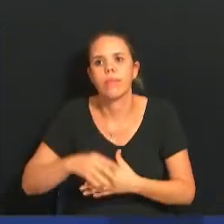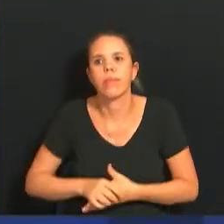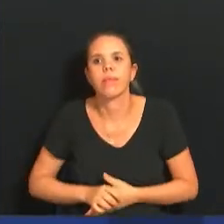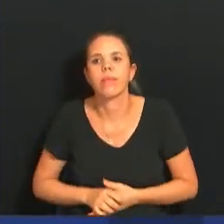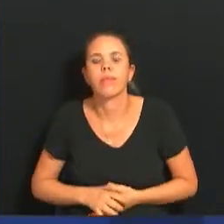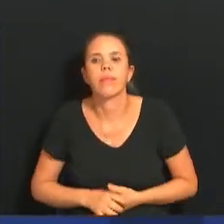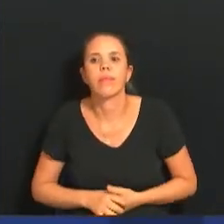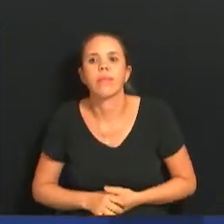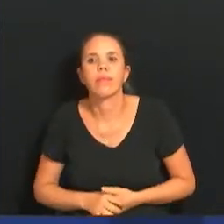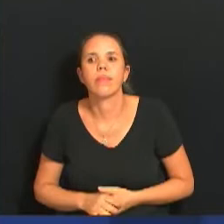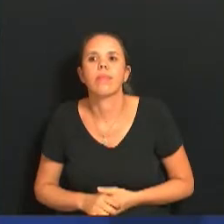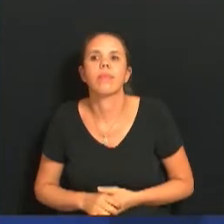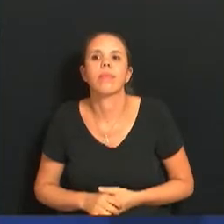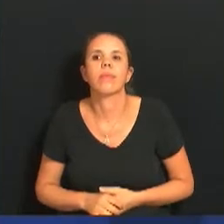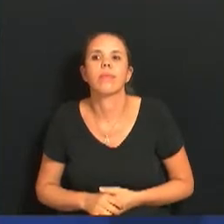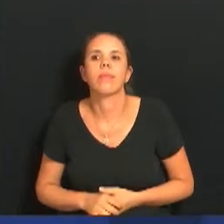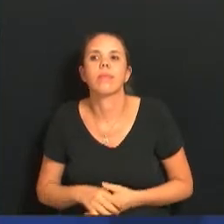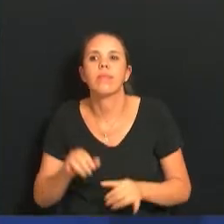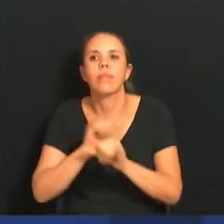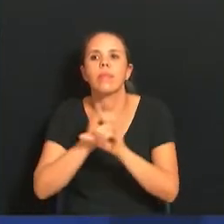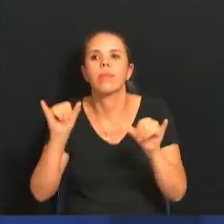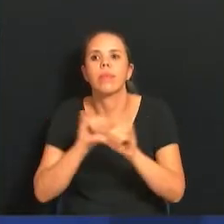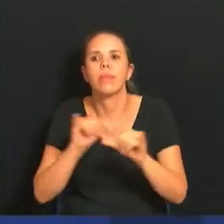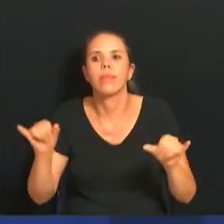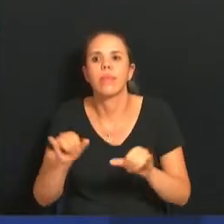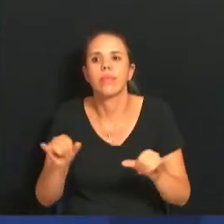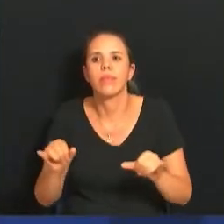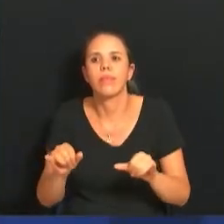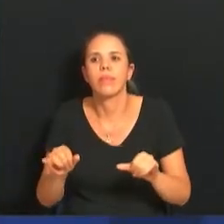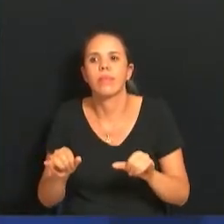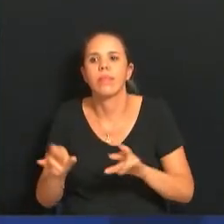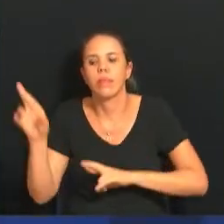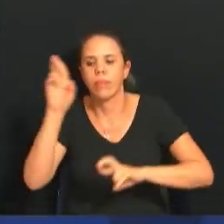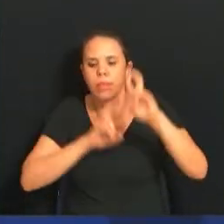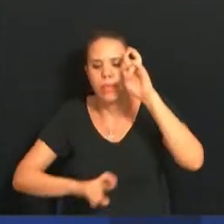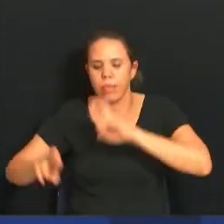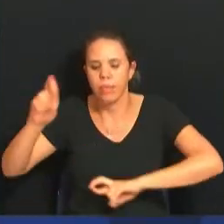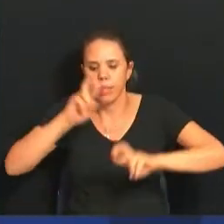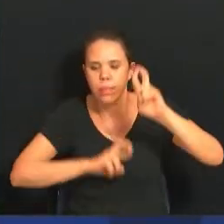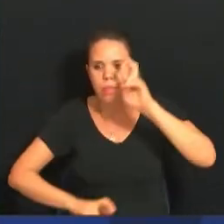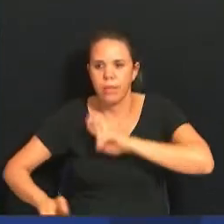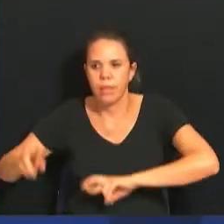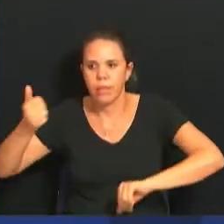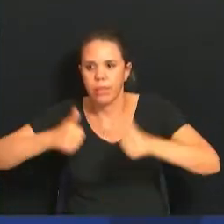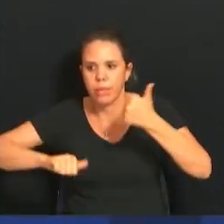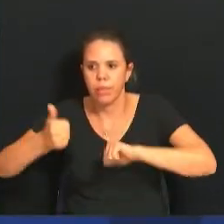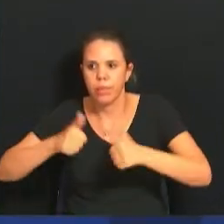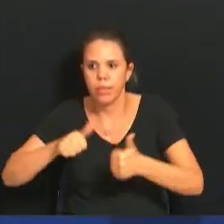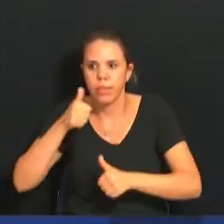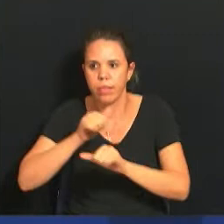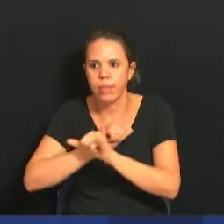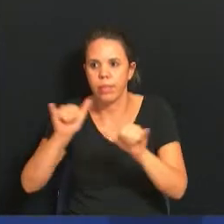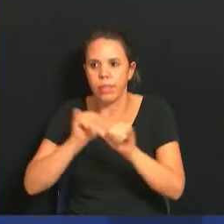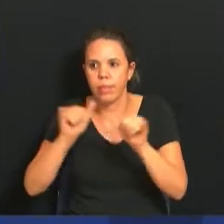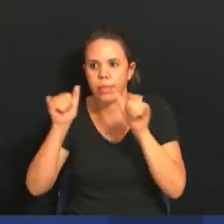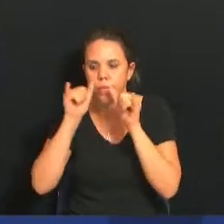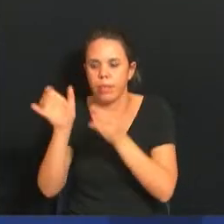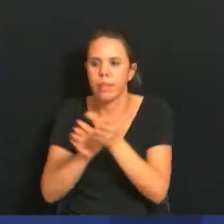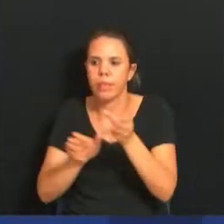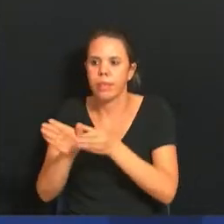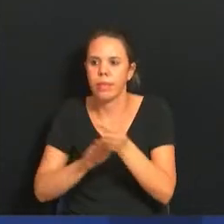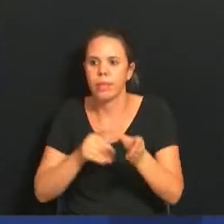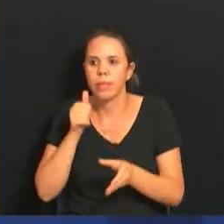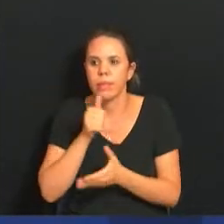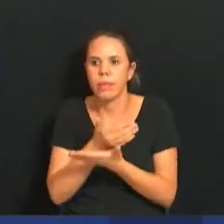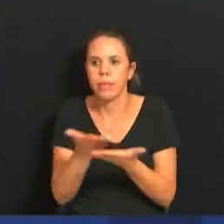Luiz, que institui a campanha Check-up Geral das Mulheres para alerta e orientação às